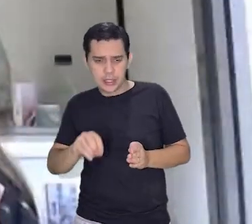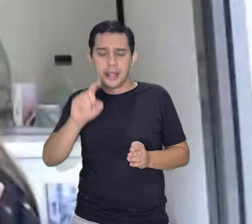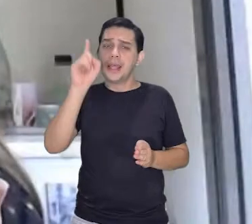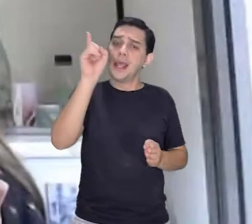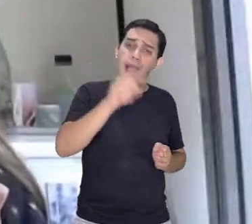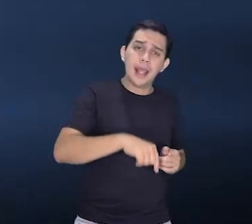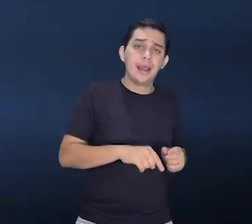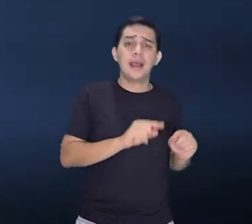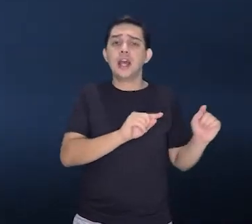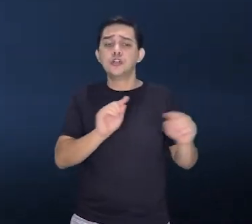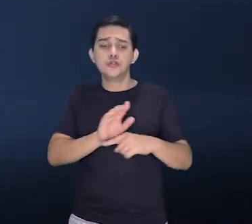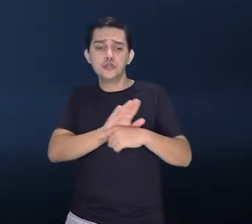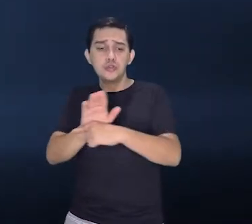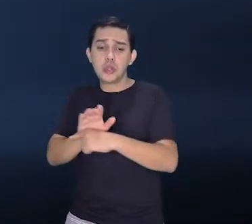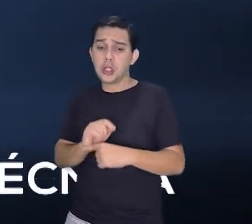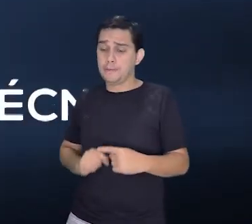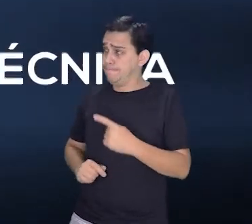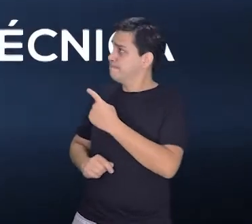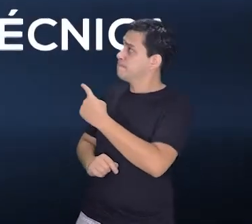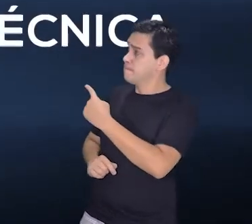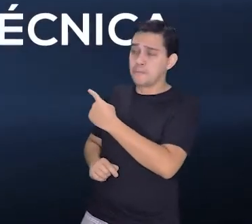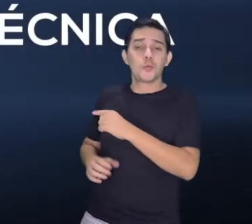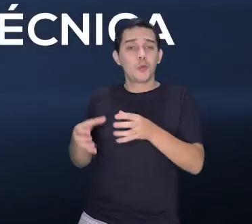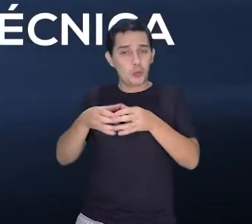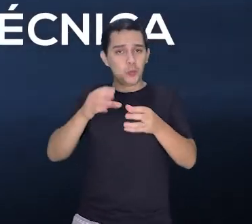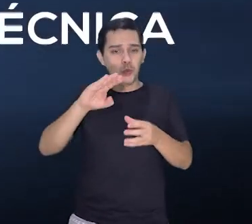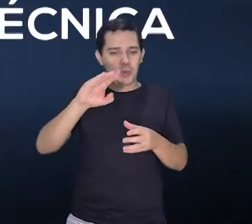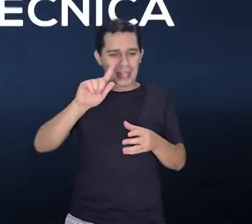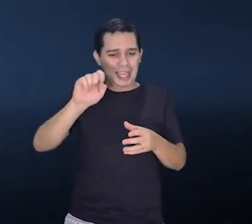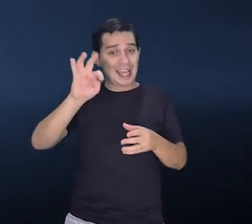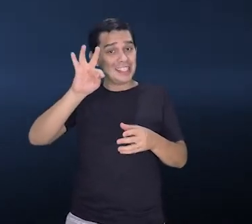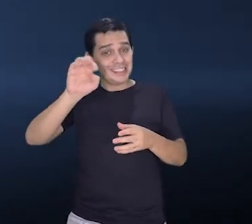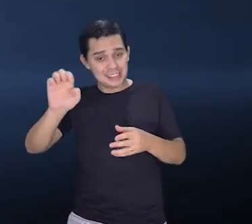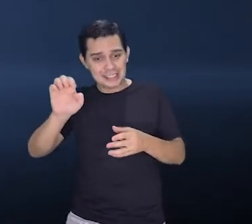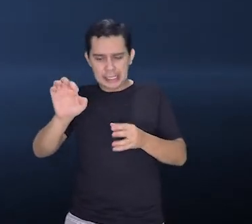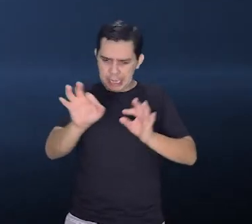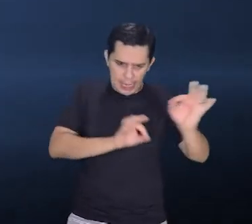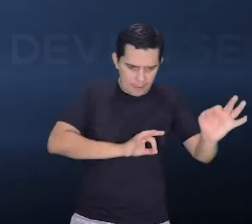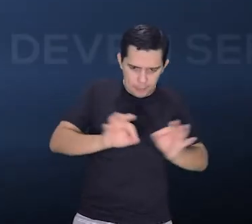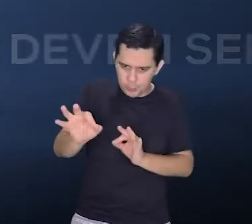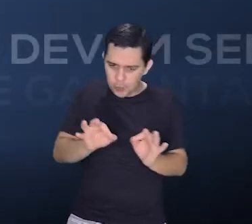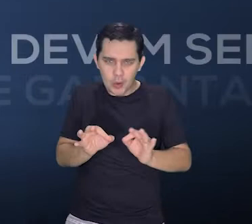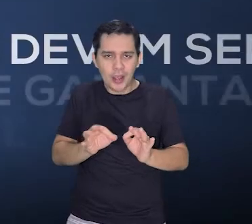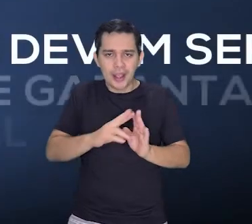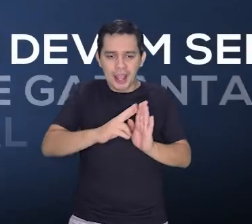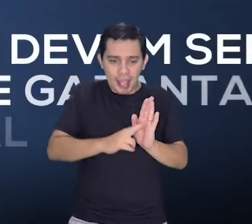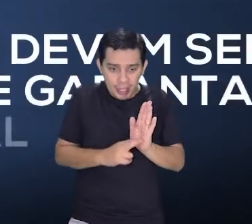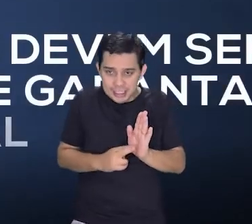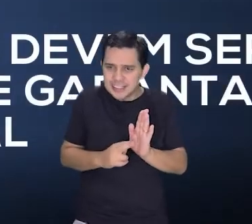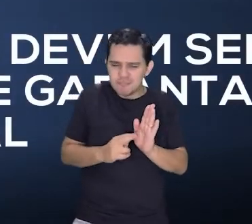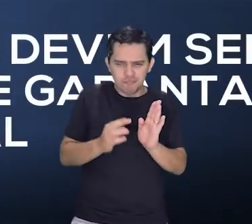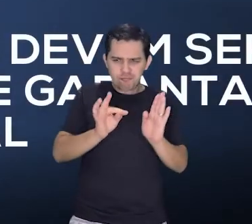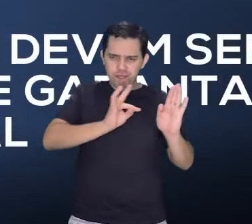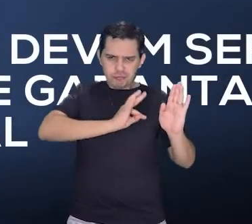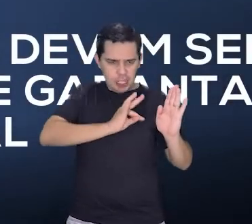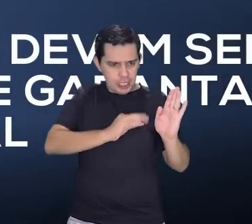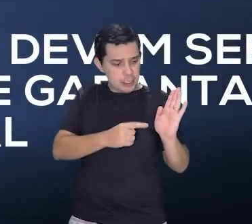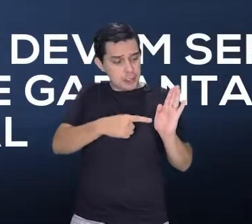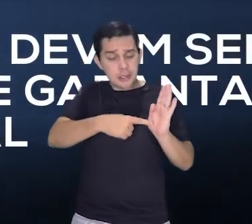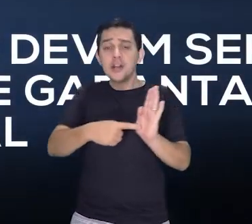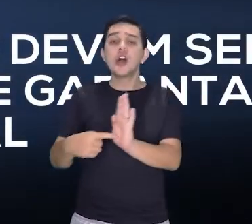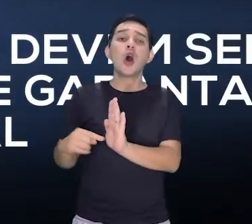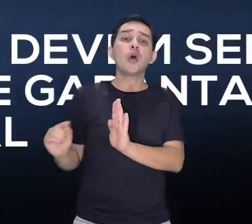NBR, o GAT elaborou uma diretriz técnica. E essa diretriz técnica nada mais é do